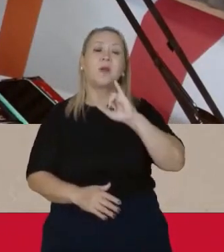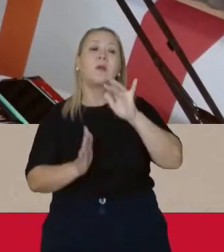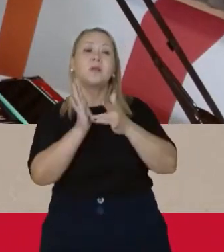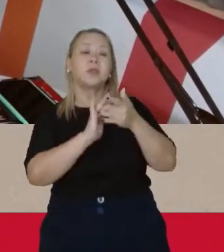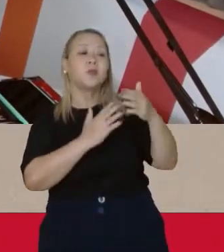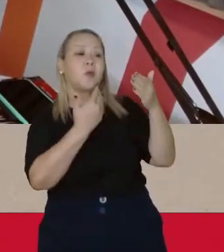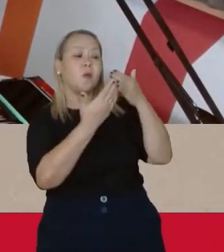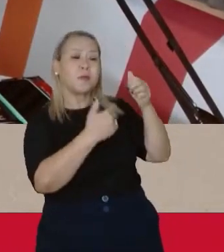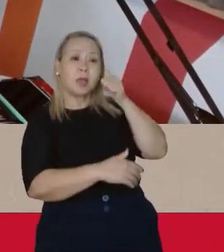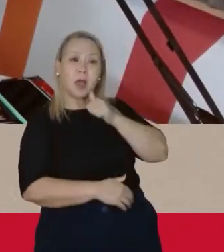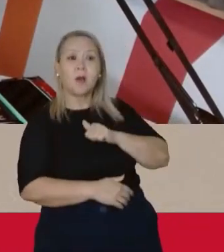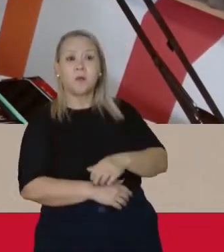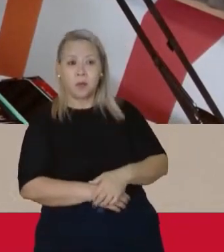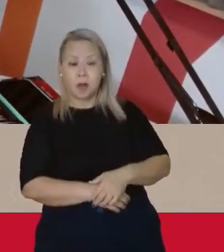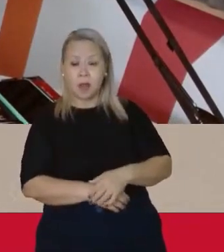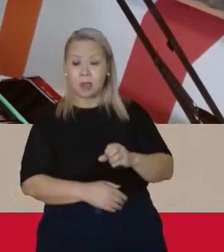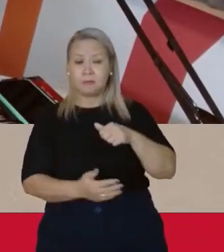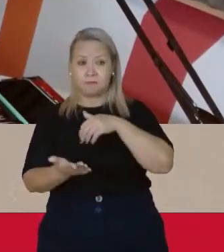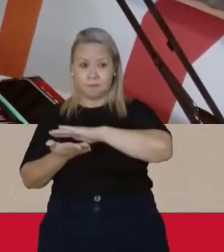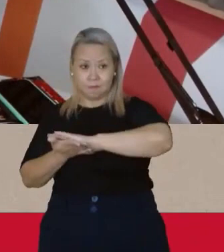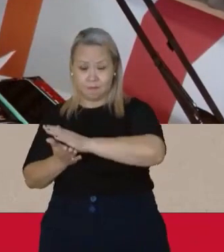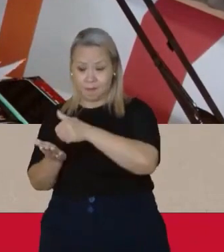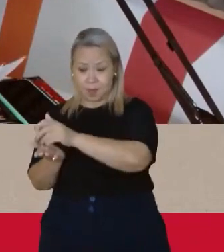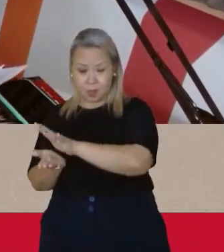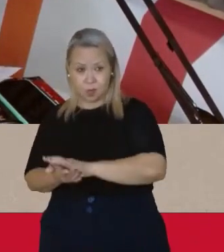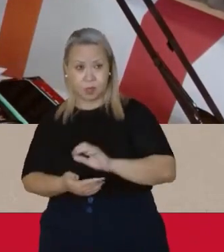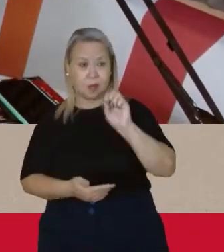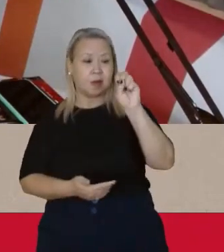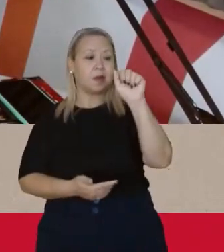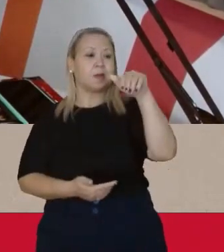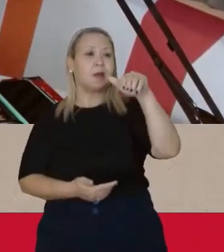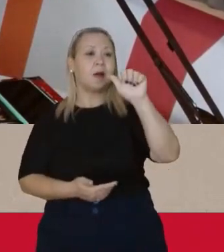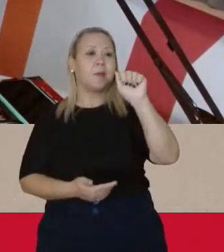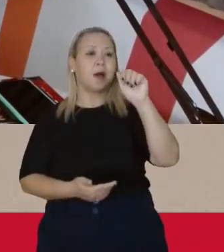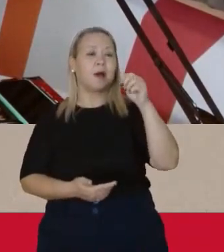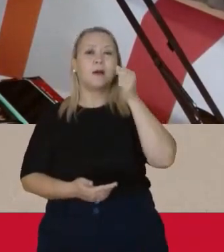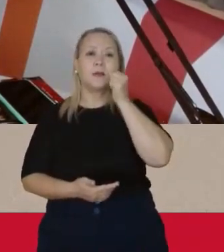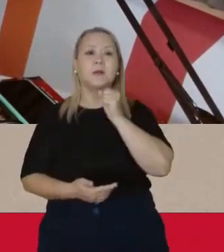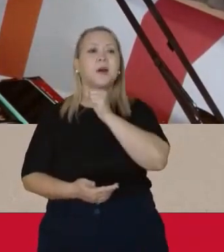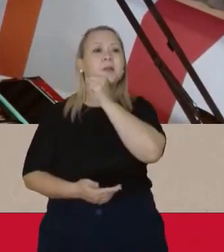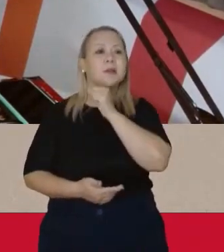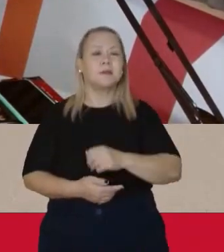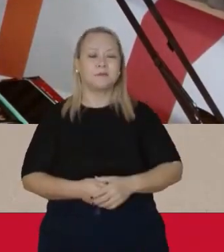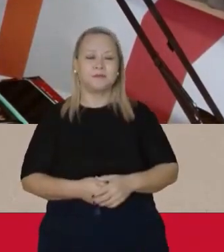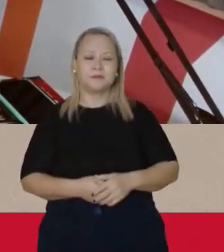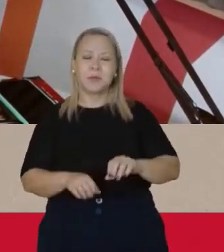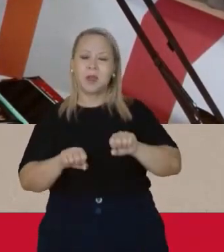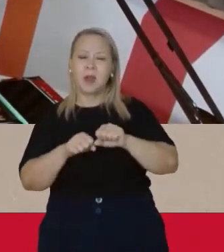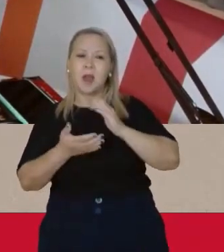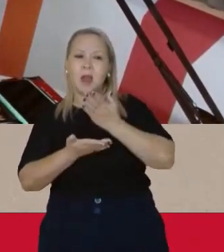samaritana. O texto é lindo, e eu termino com ele, dizendo para você que Jesus ali como um judeu, ela é uma samaritana, quebrou vários preconceitos. Primeiro,